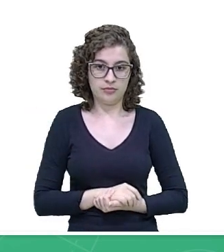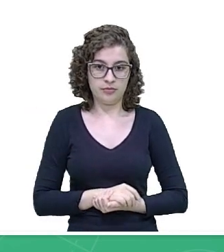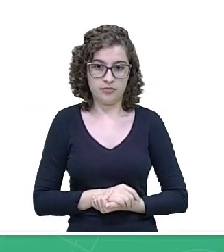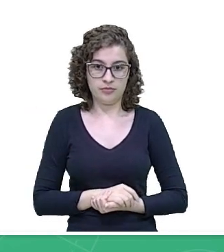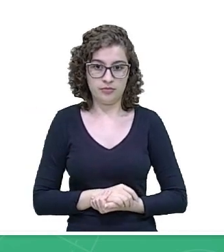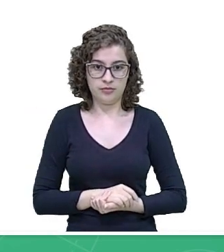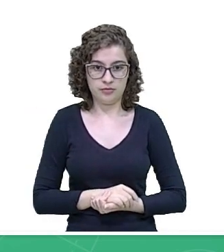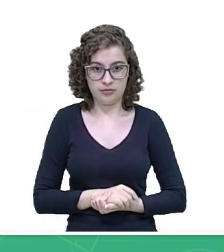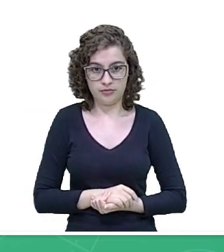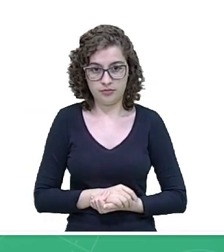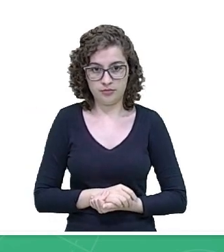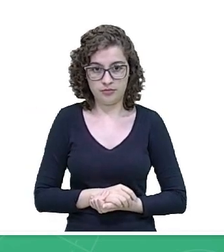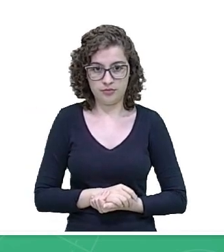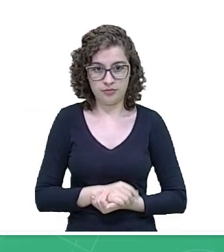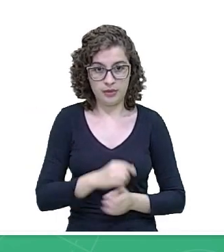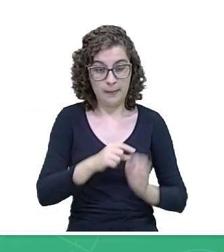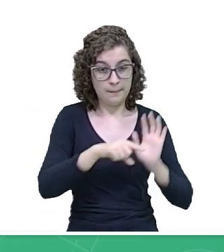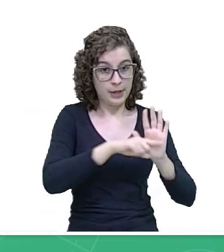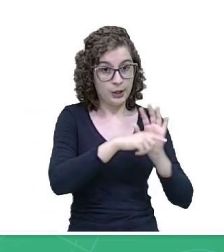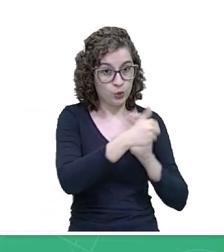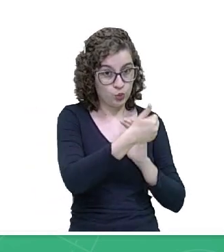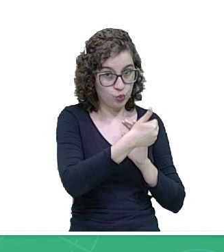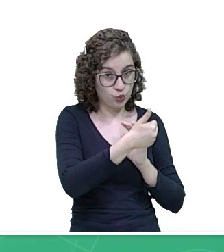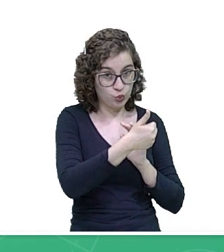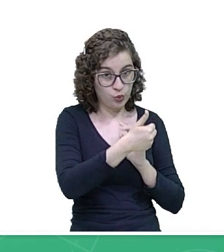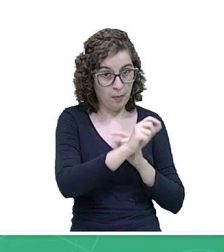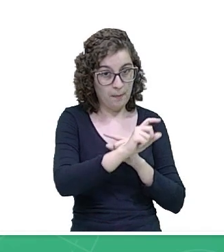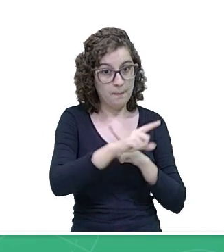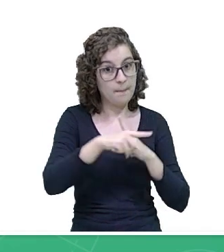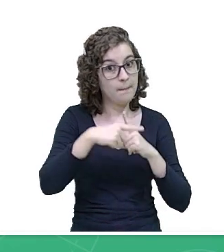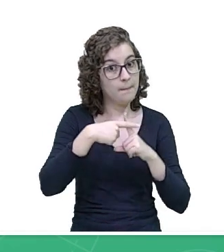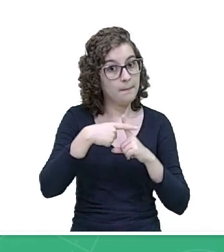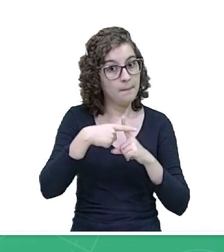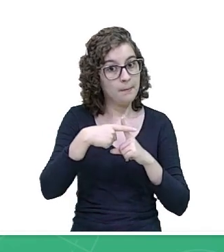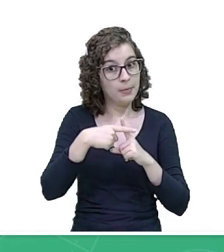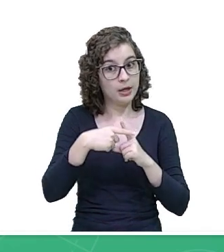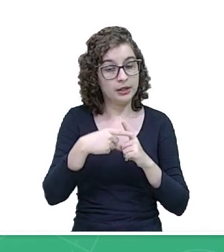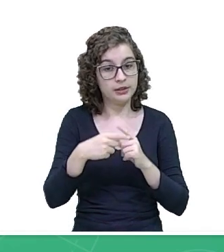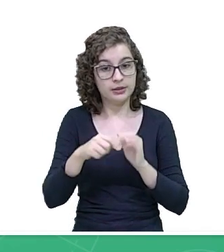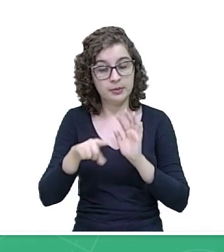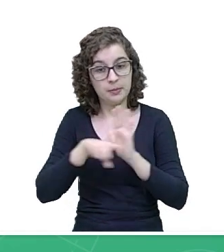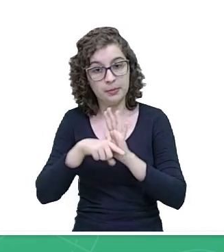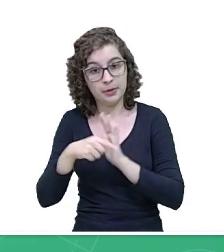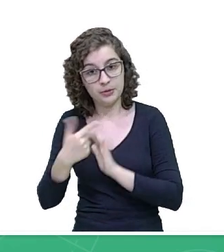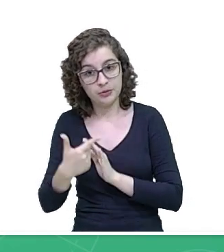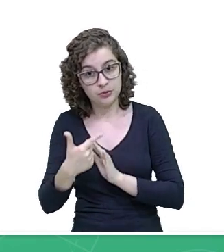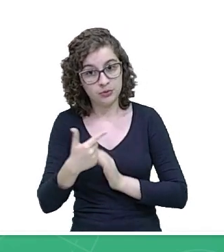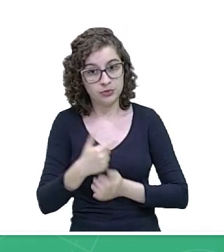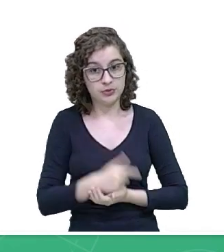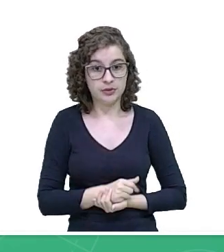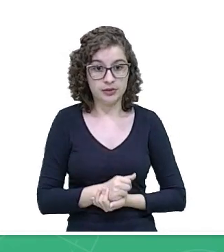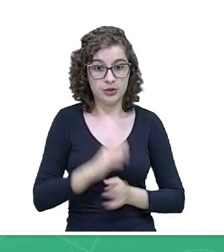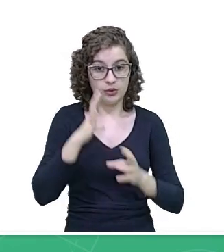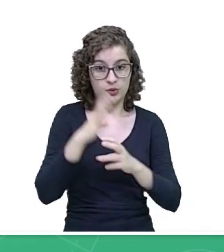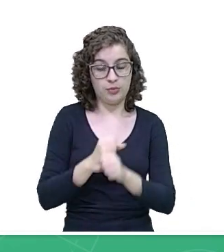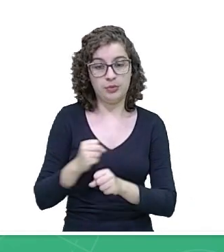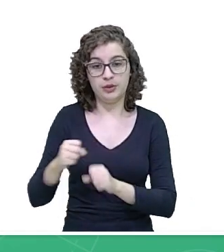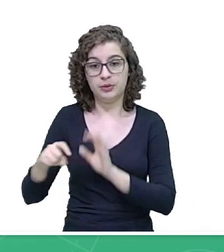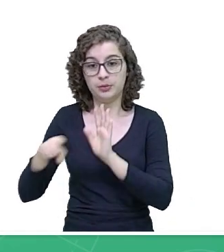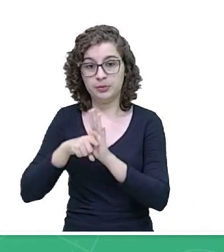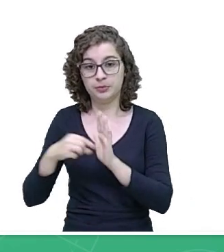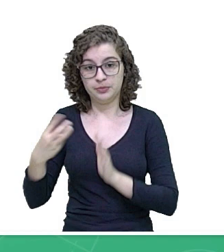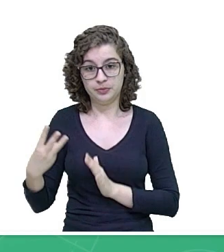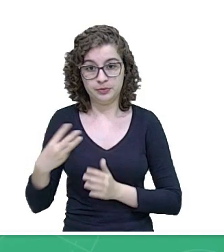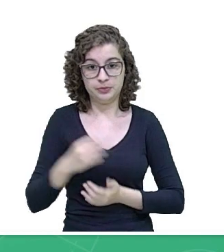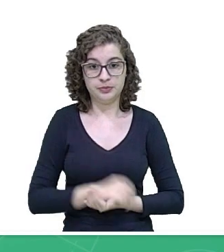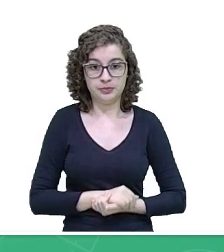o colchete. Depois, menos 1, só que eu tenho menos 2, né? Então vai ficar menos 3.